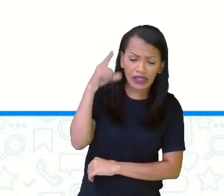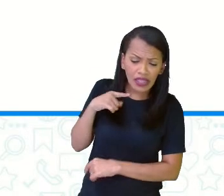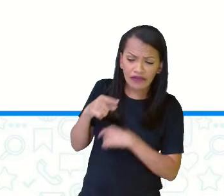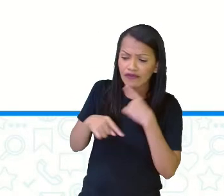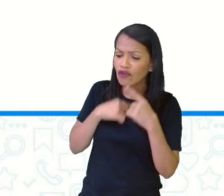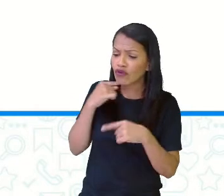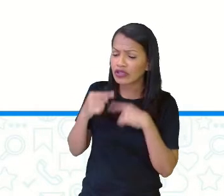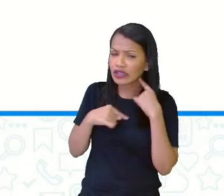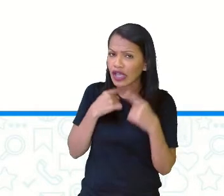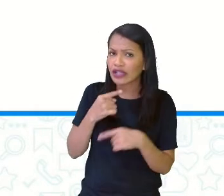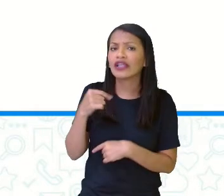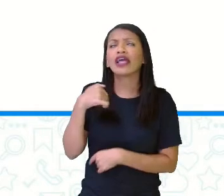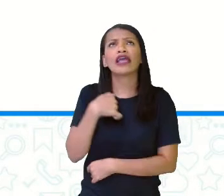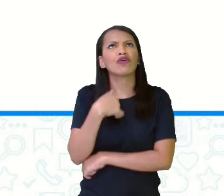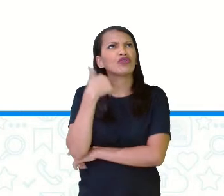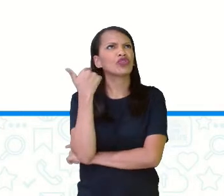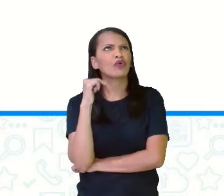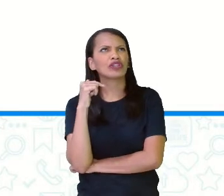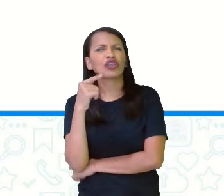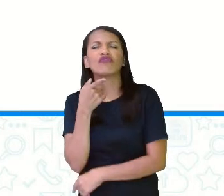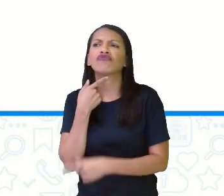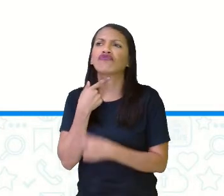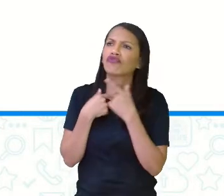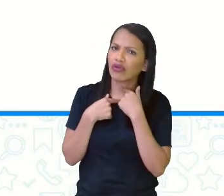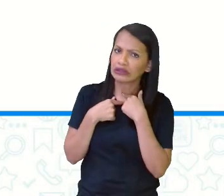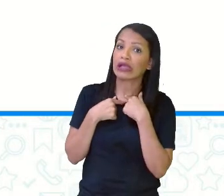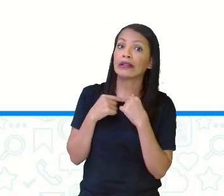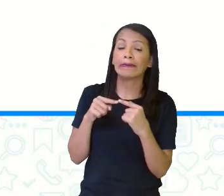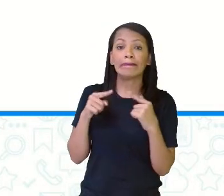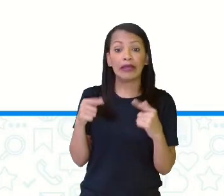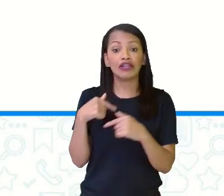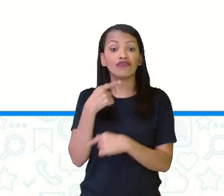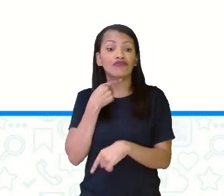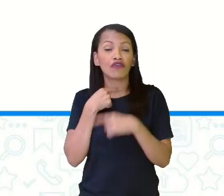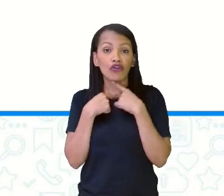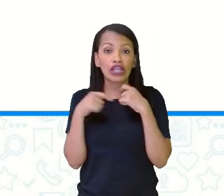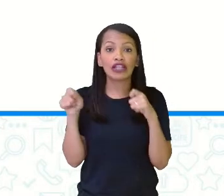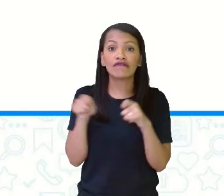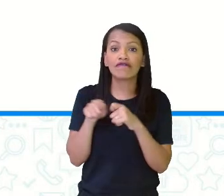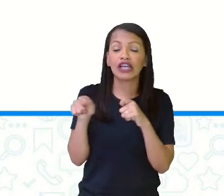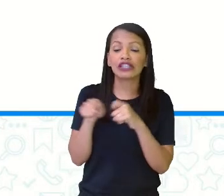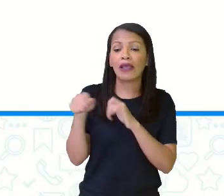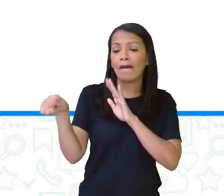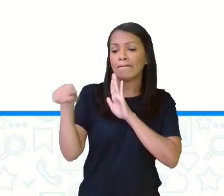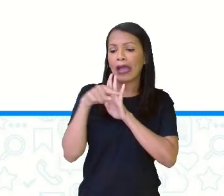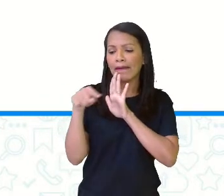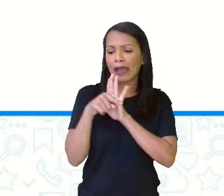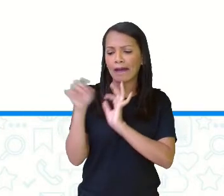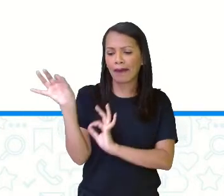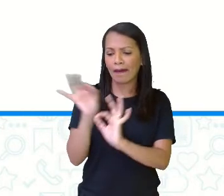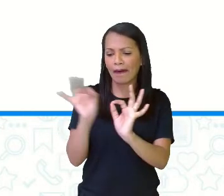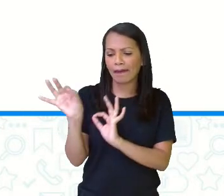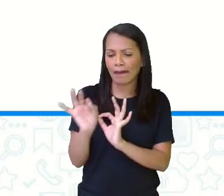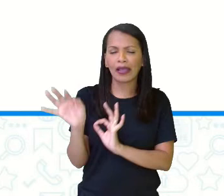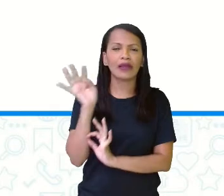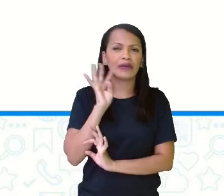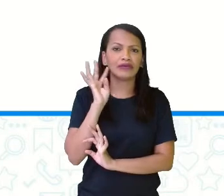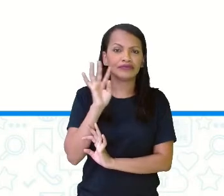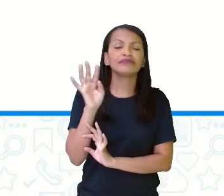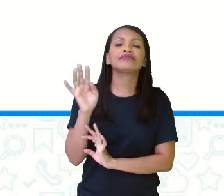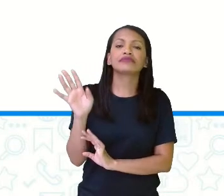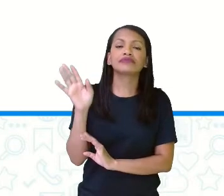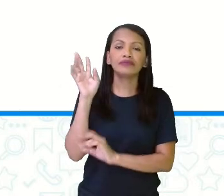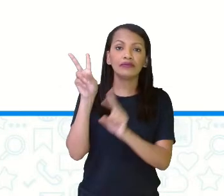desejo, olha, professora, eu não tenho vontade de ser jornalista, mas eu já tive vontade, sim, de produzir uma reportagem, achei legal o tema. Então, fique